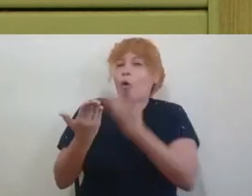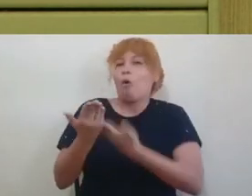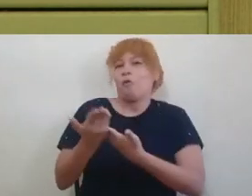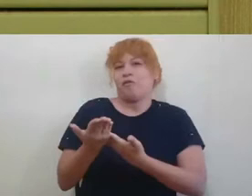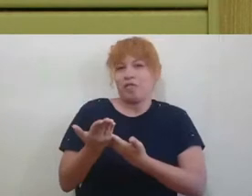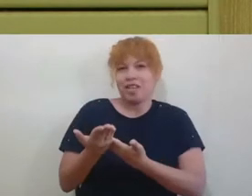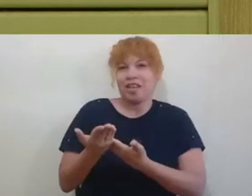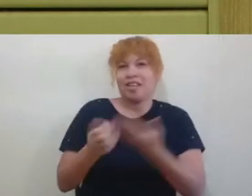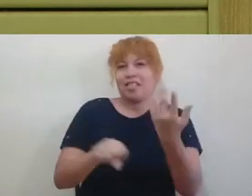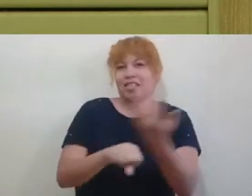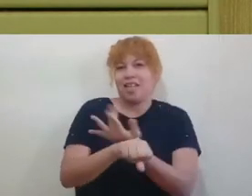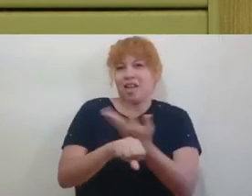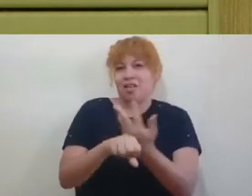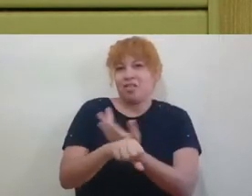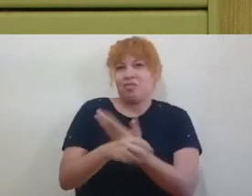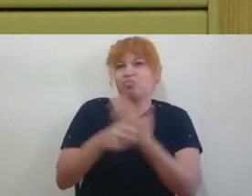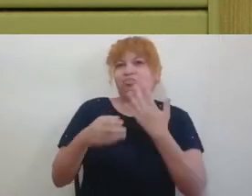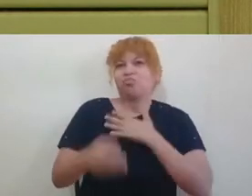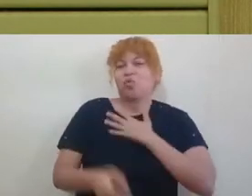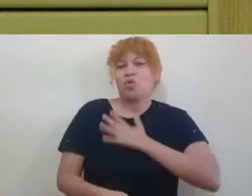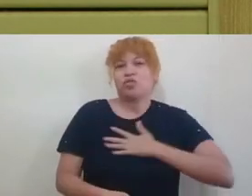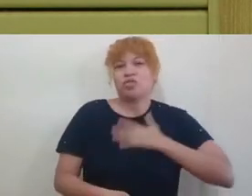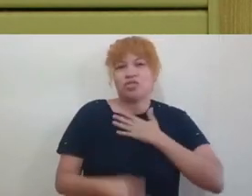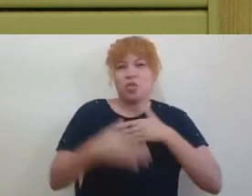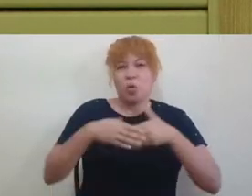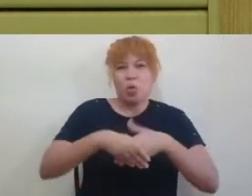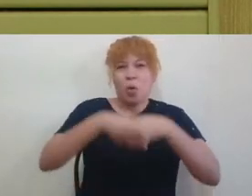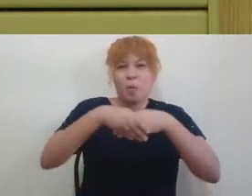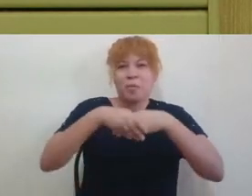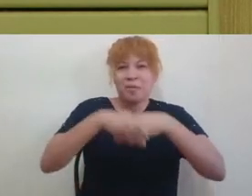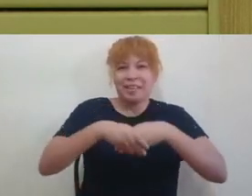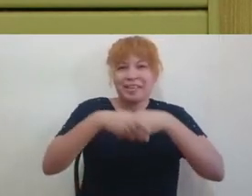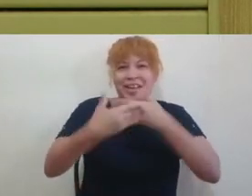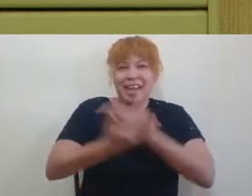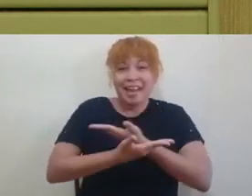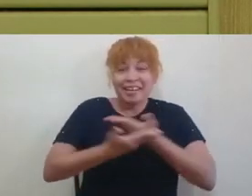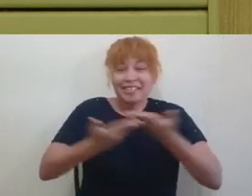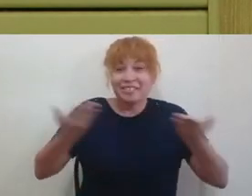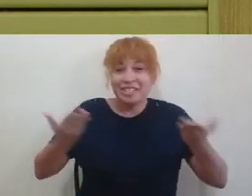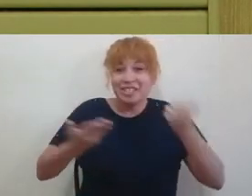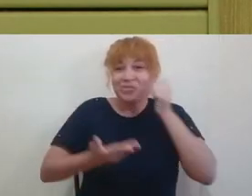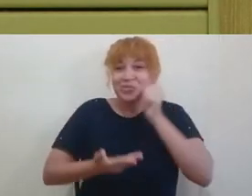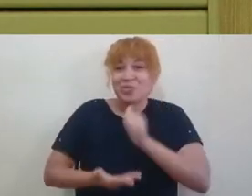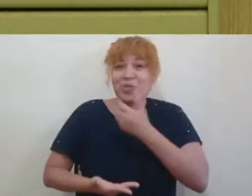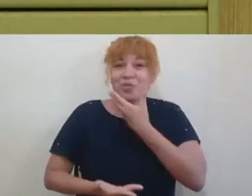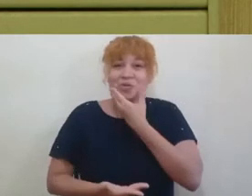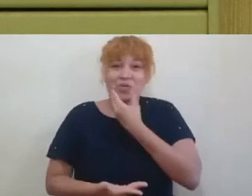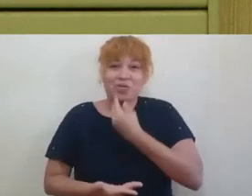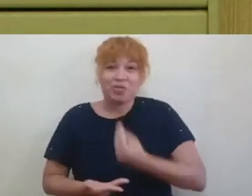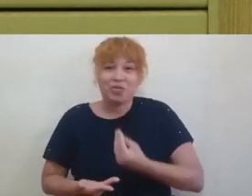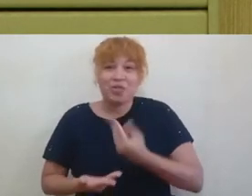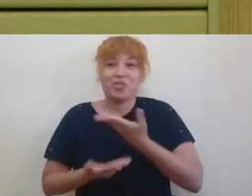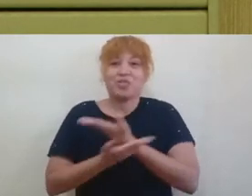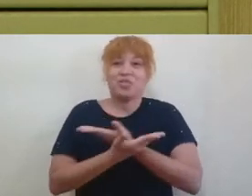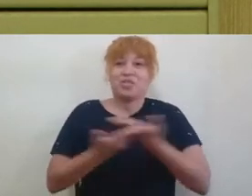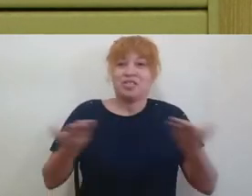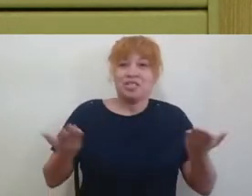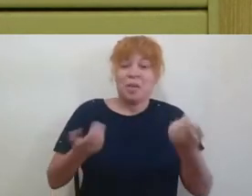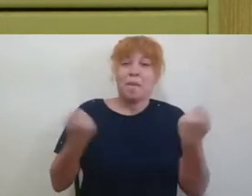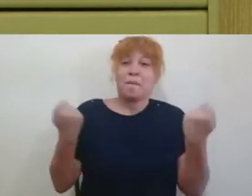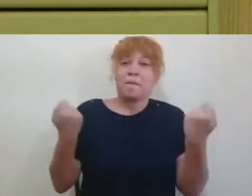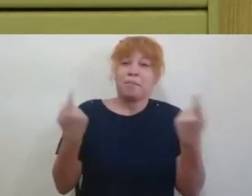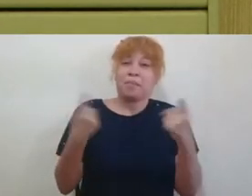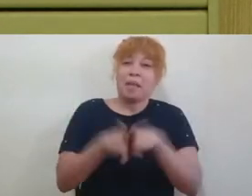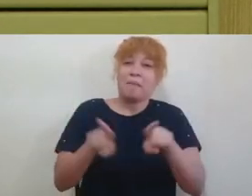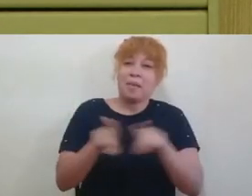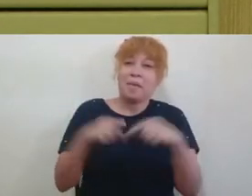a família de vocês, que se esforçou bastante, que apoiou, que pegou na mão, que caminhou junto